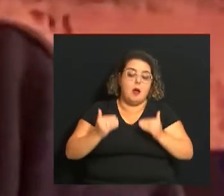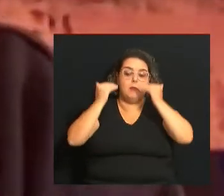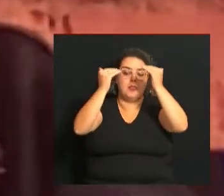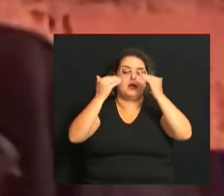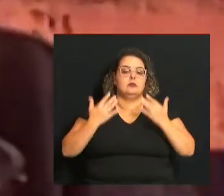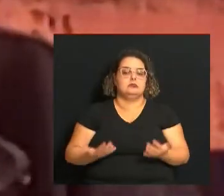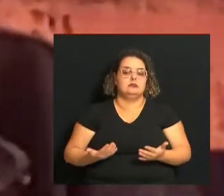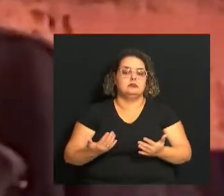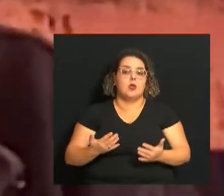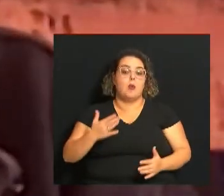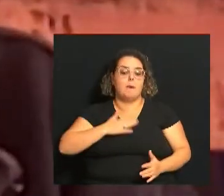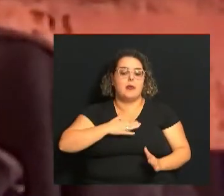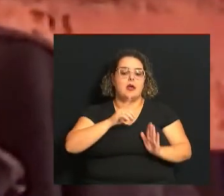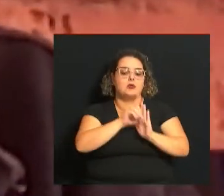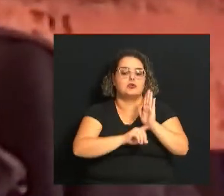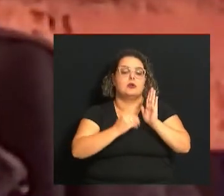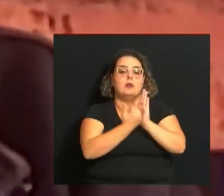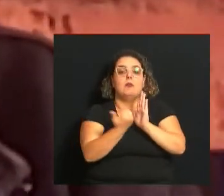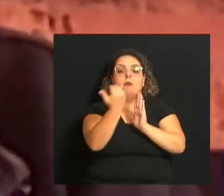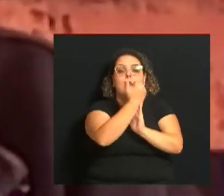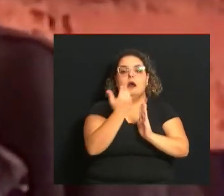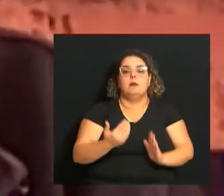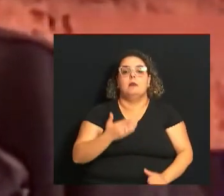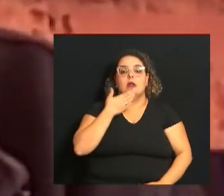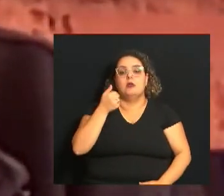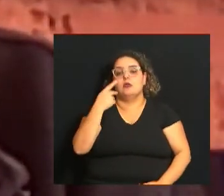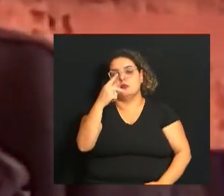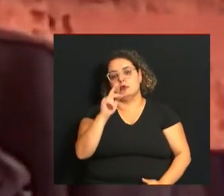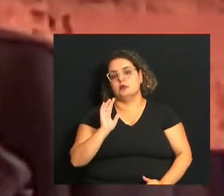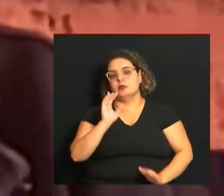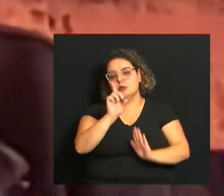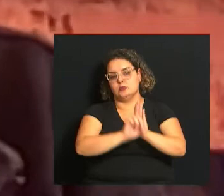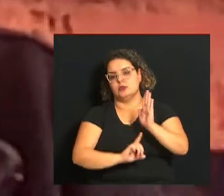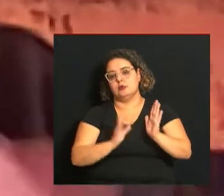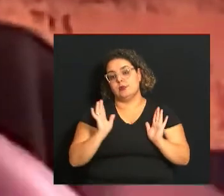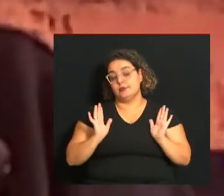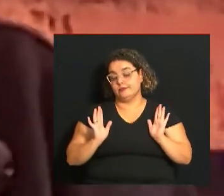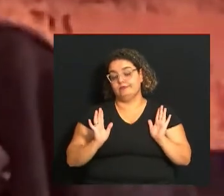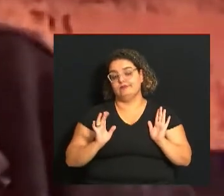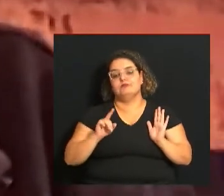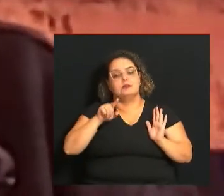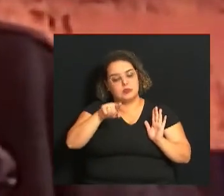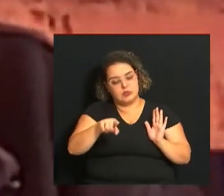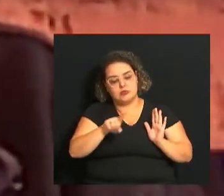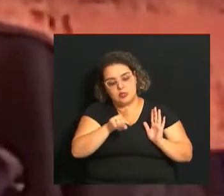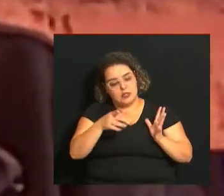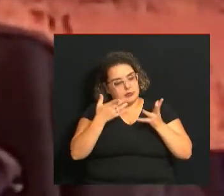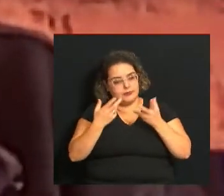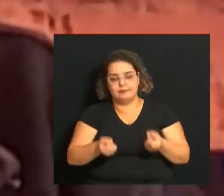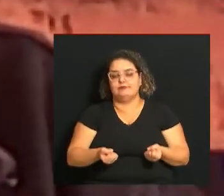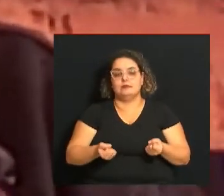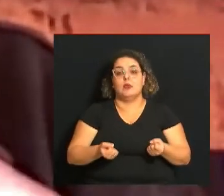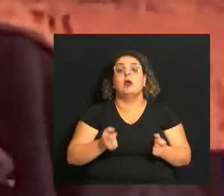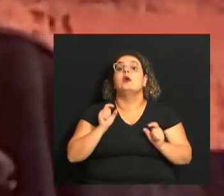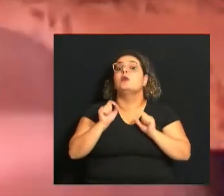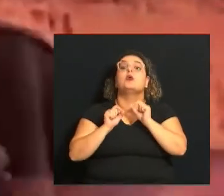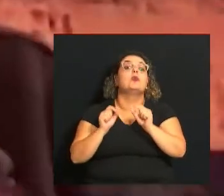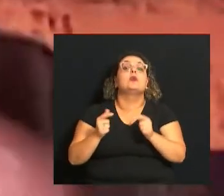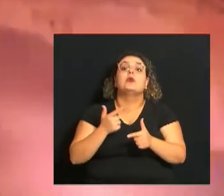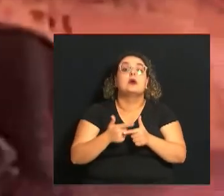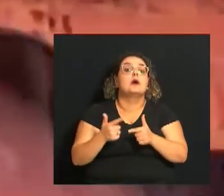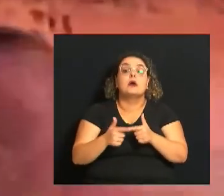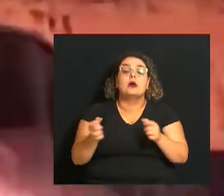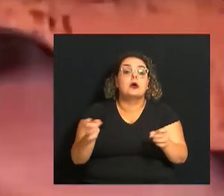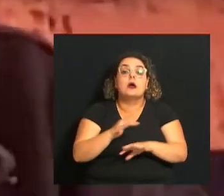pessoa. Isso é intolerância, né? Então, para acabar com isso, o que faz? É o debate? É